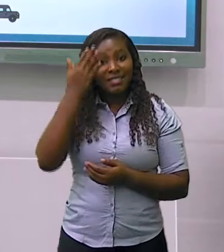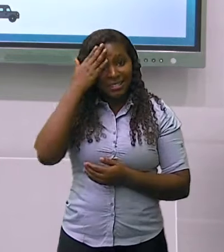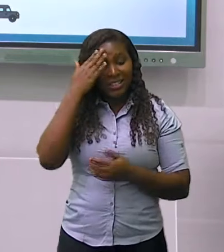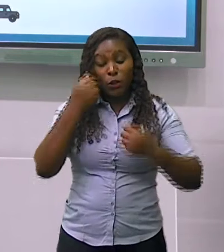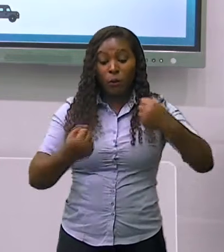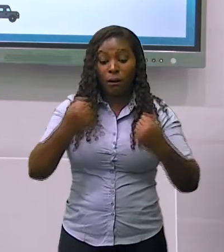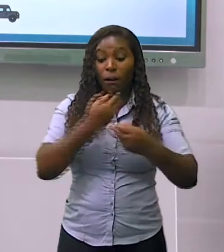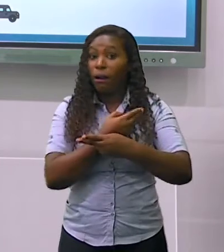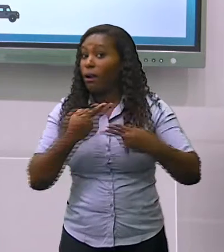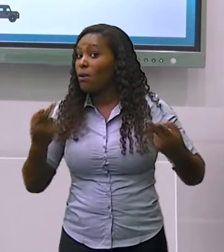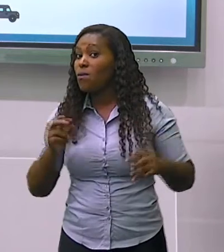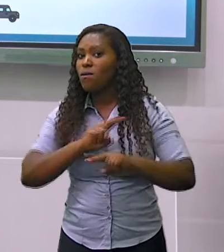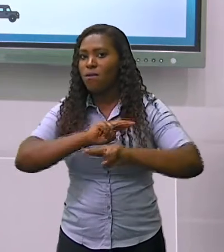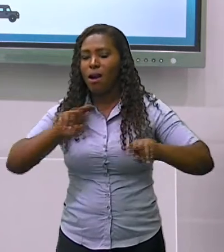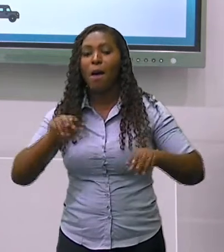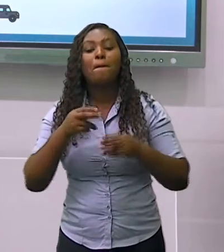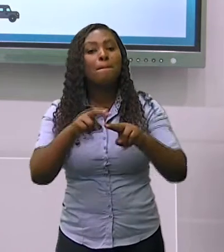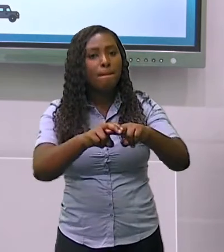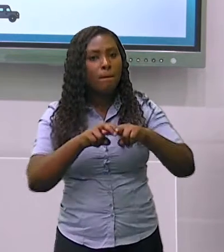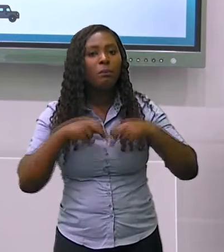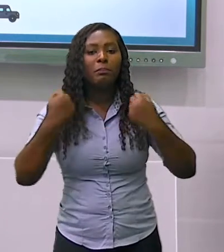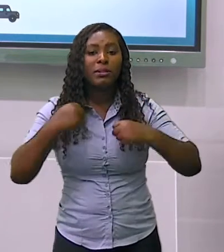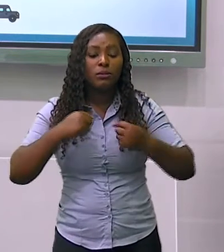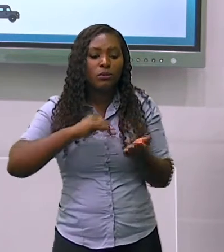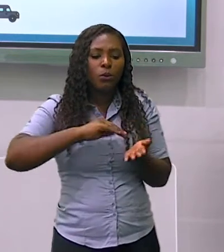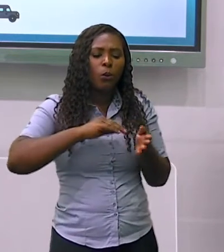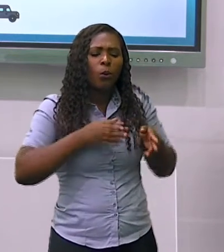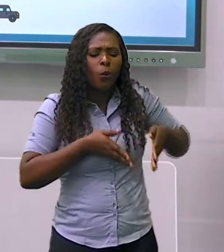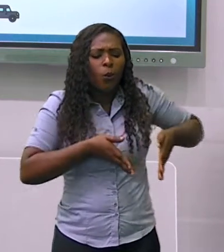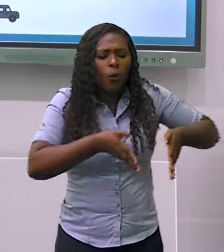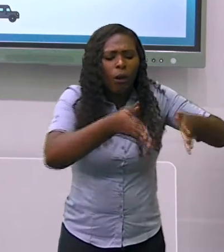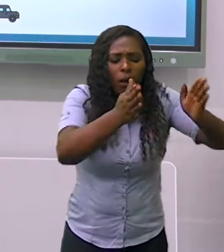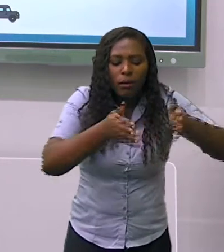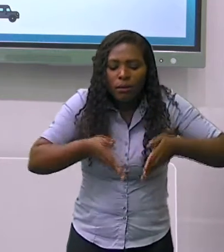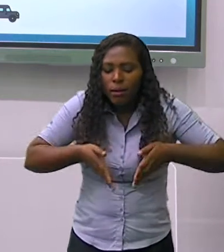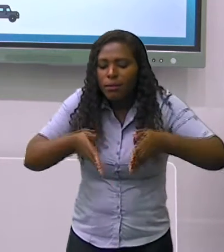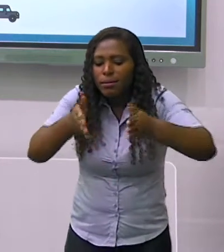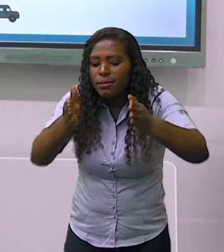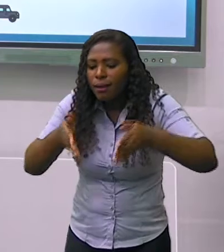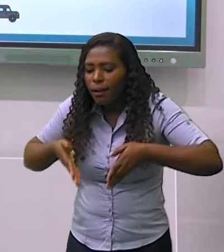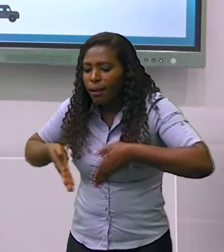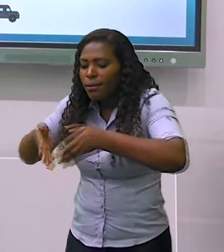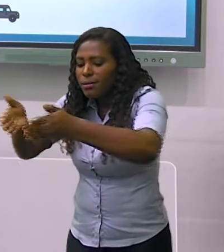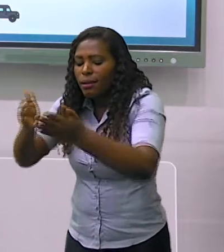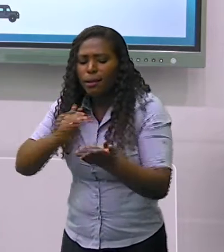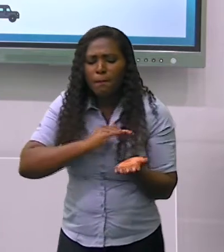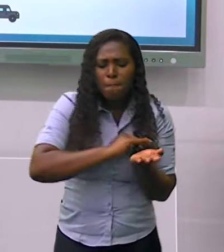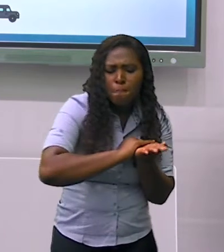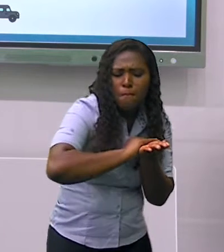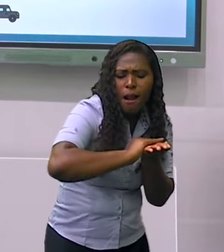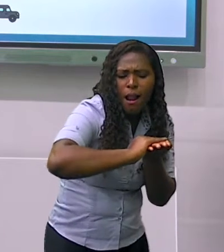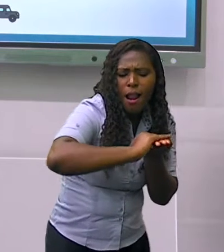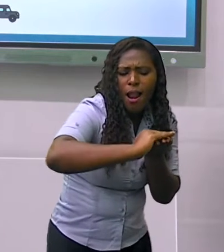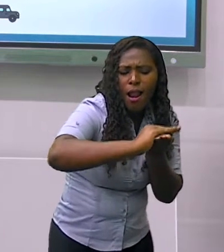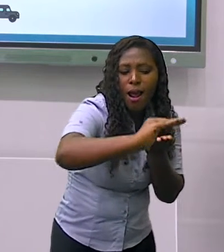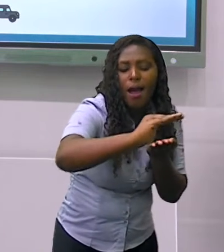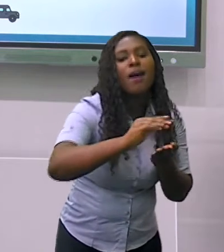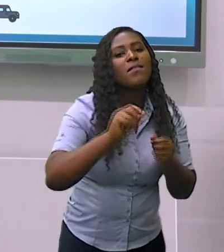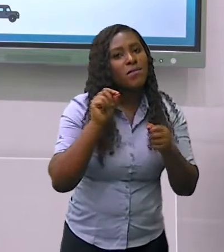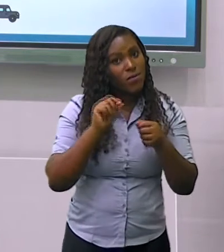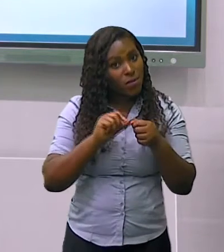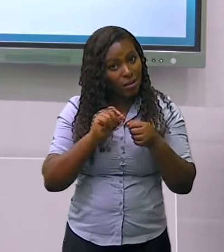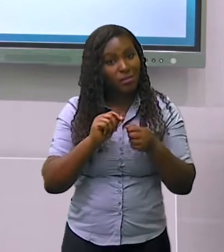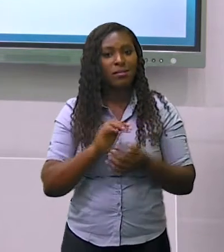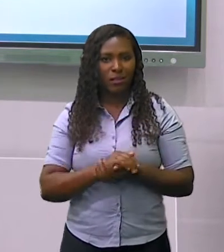em partes, as ferrovias e as hidrovias. Já no século XX,